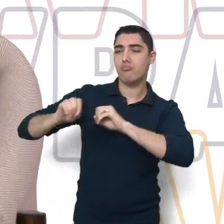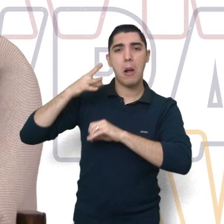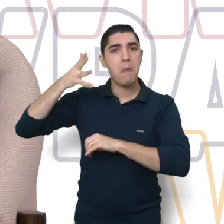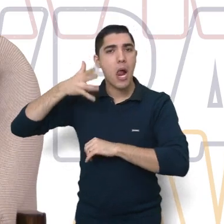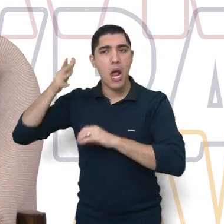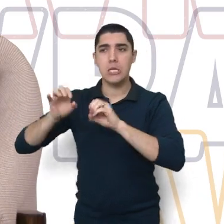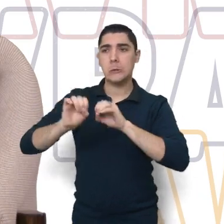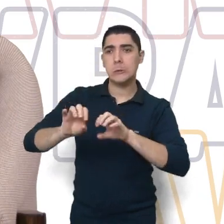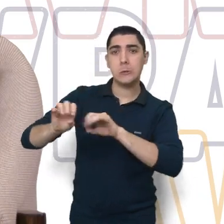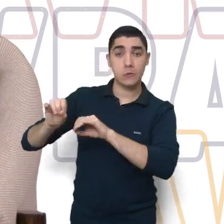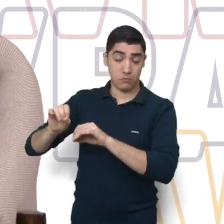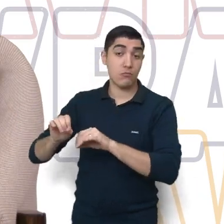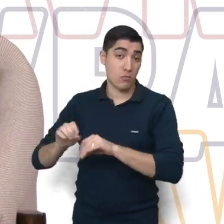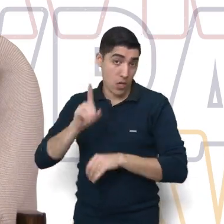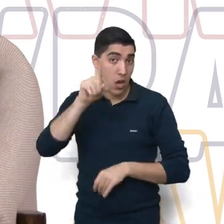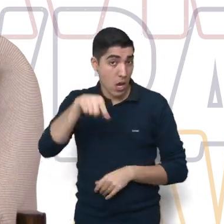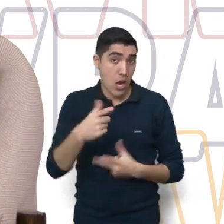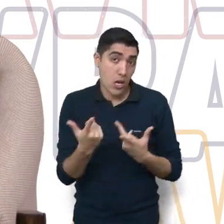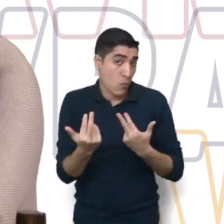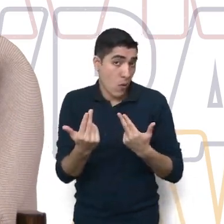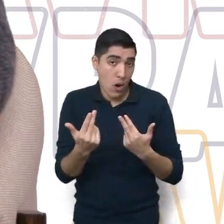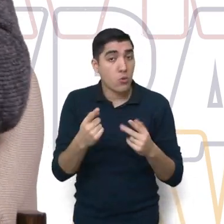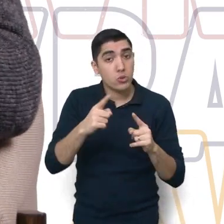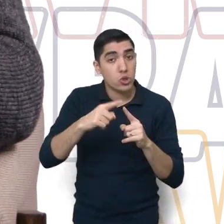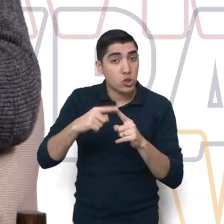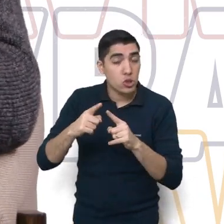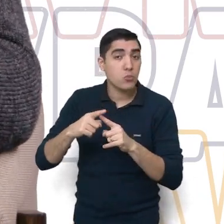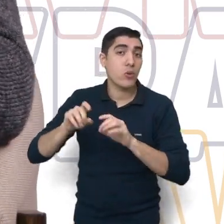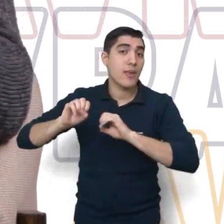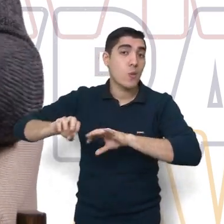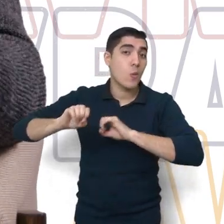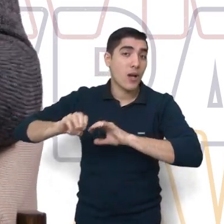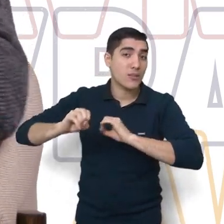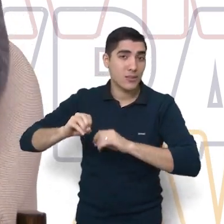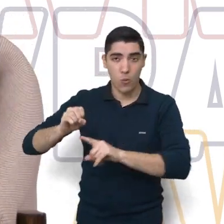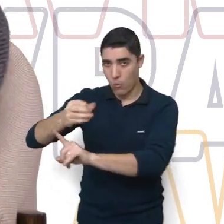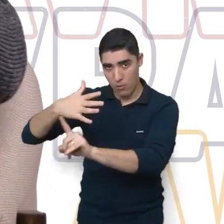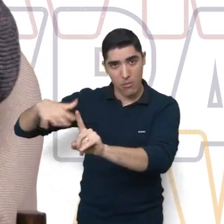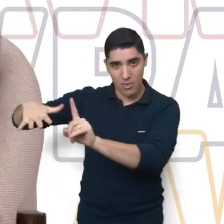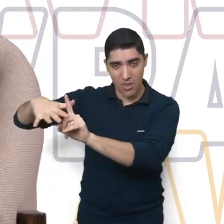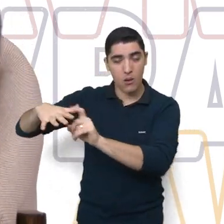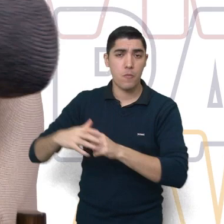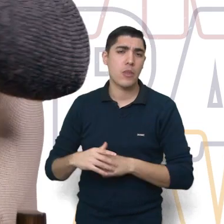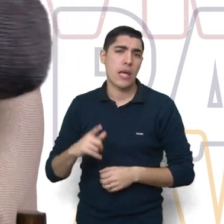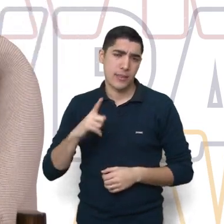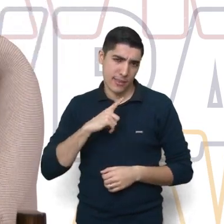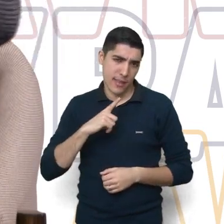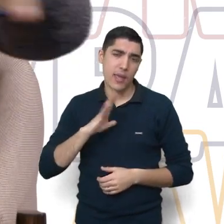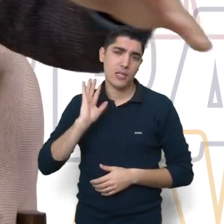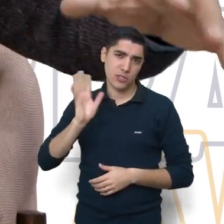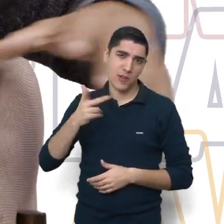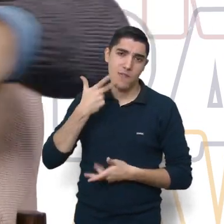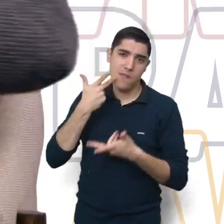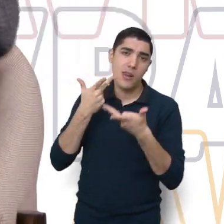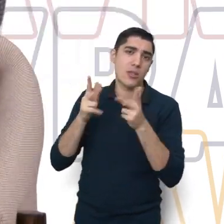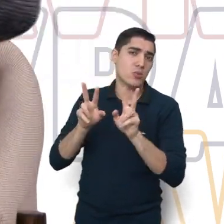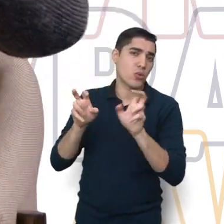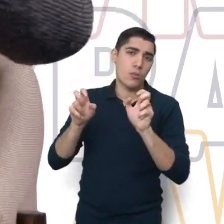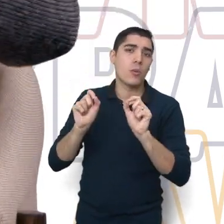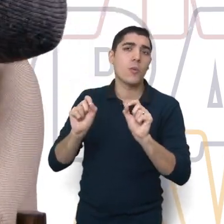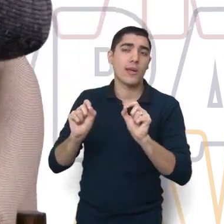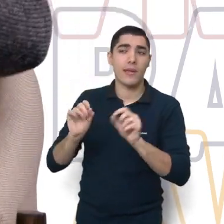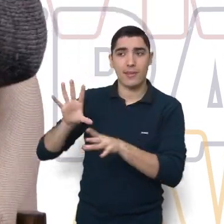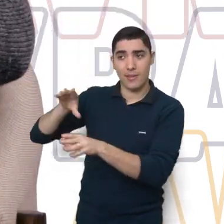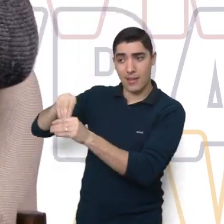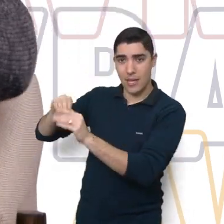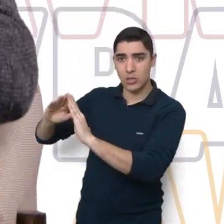esse é uma forma também que você educando tem como eu acabei de falar das questões de você disseminar isso dentro